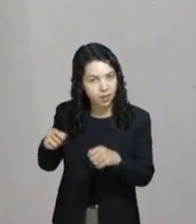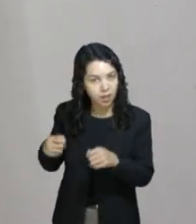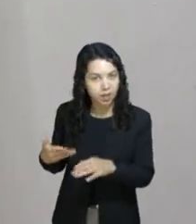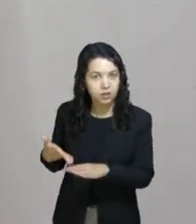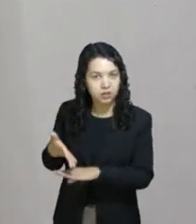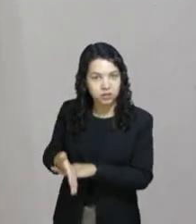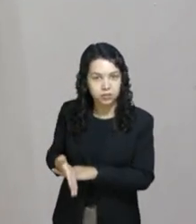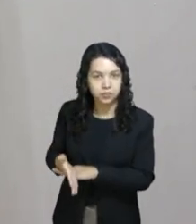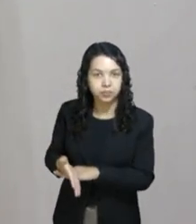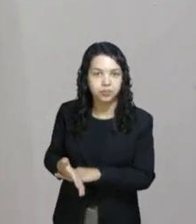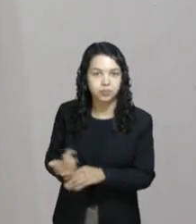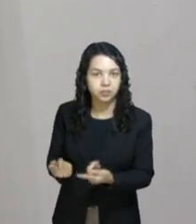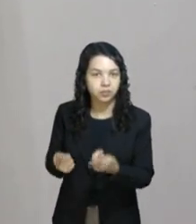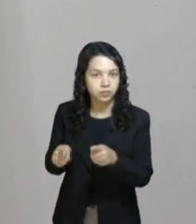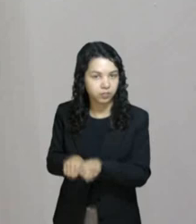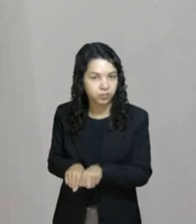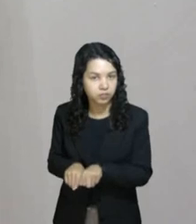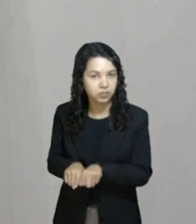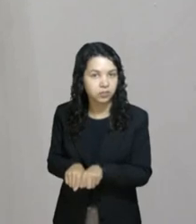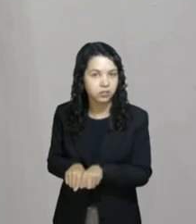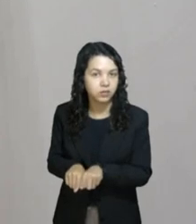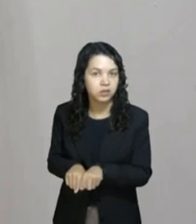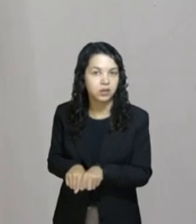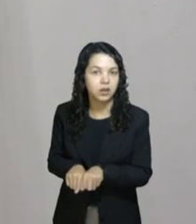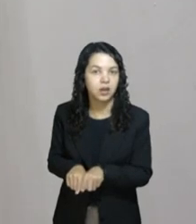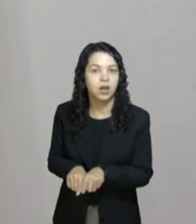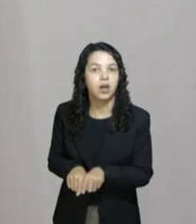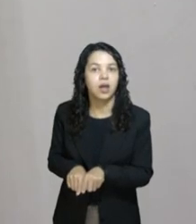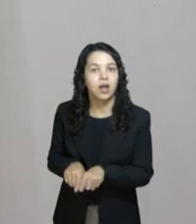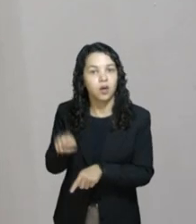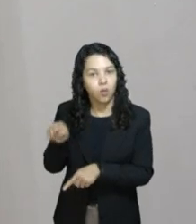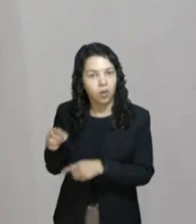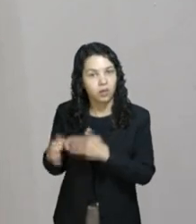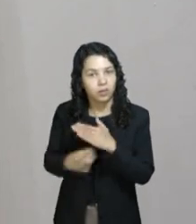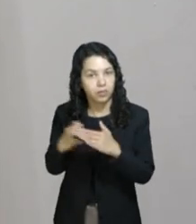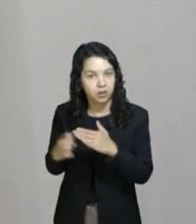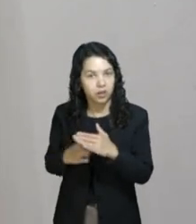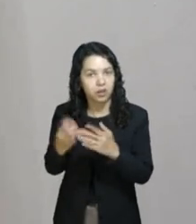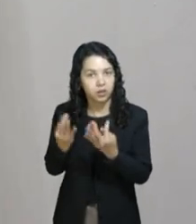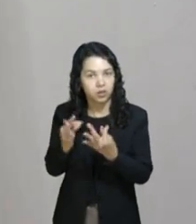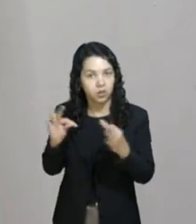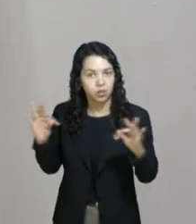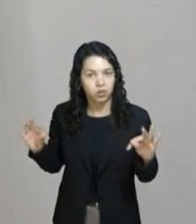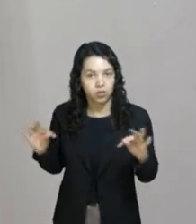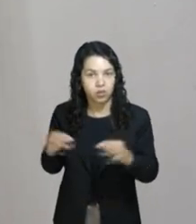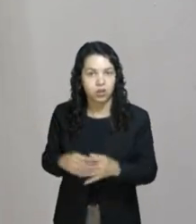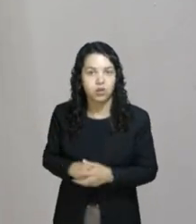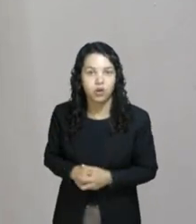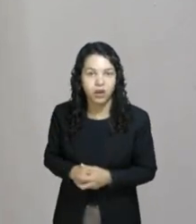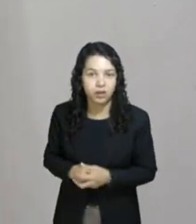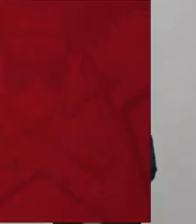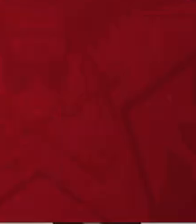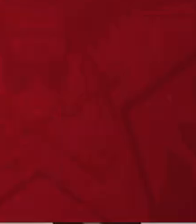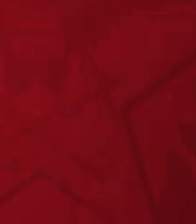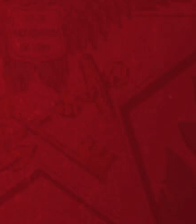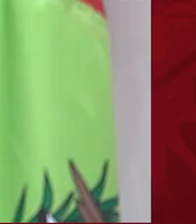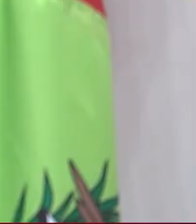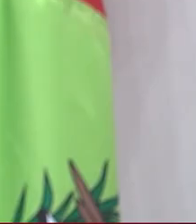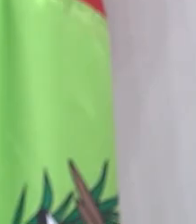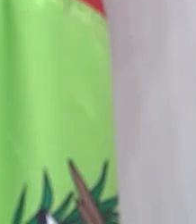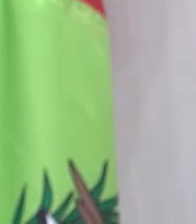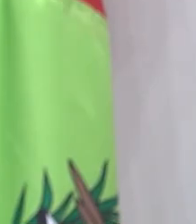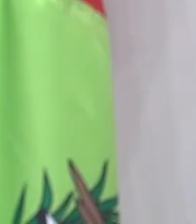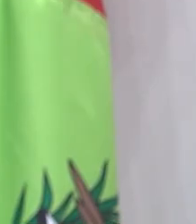nessas parcerias com a Samsung para as tecnologias disponíveis poderem ser utilizadas aqui no nosso estado